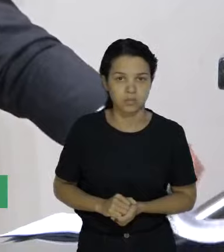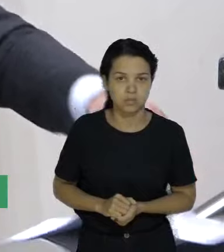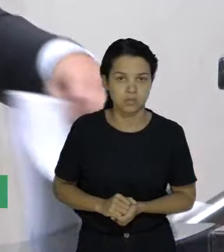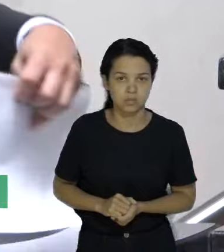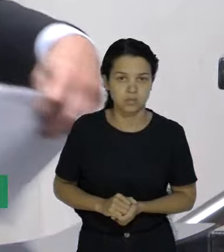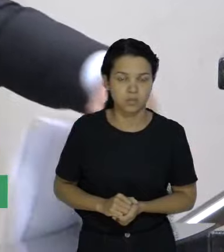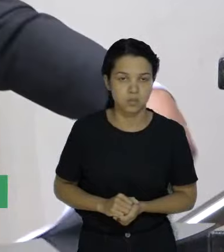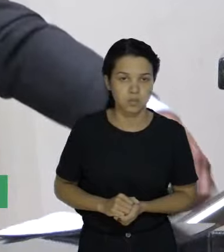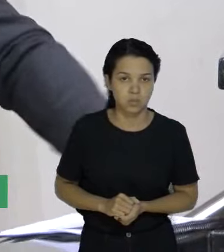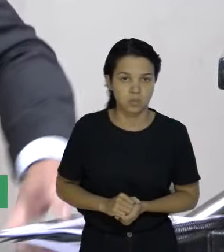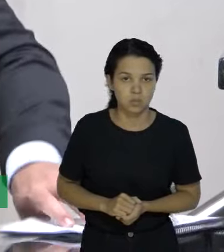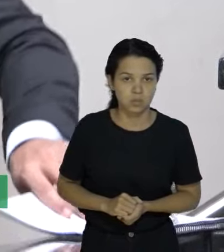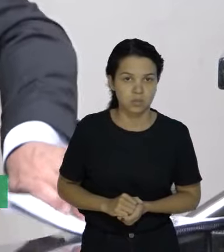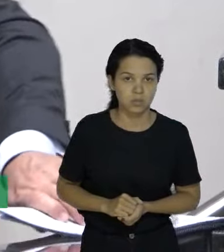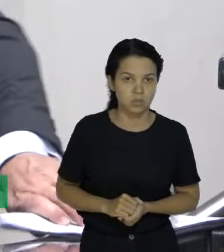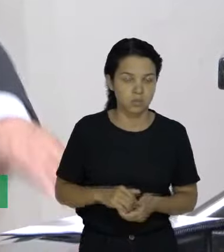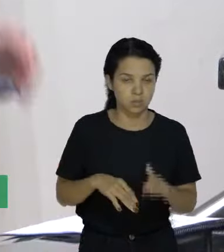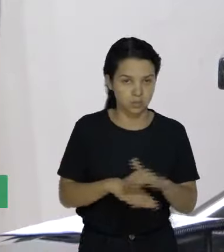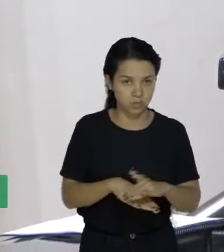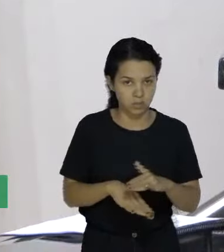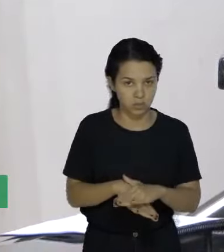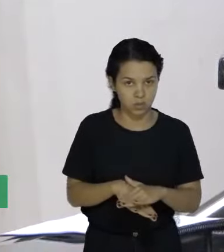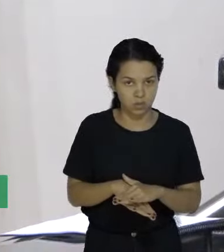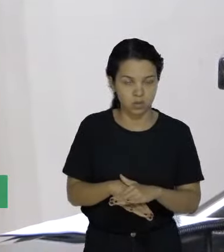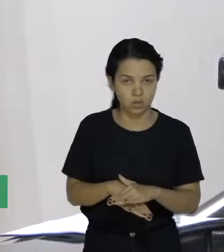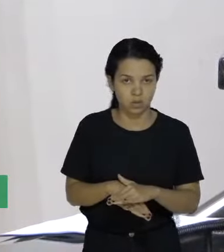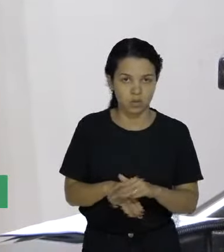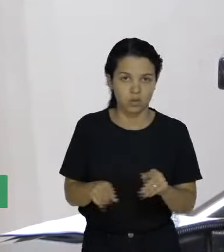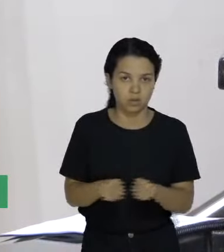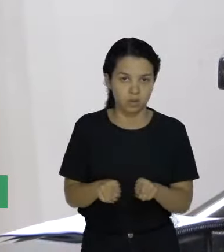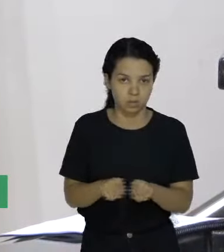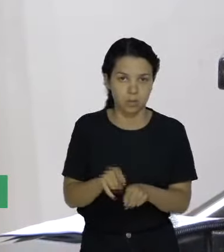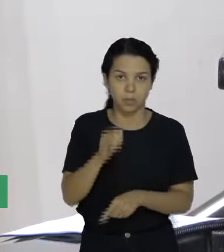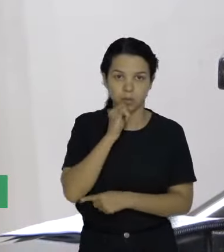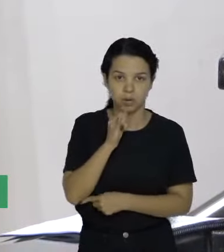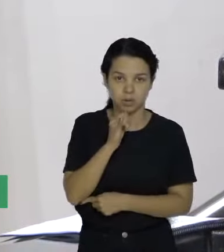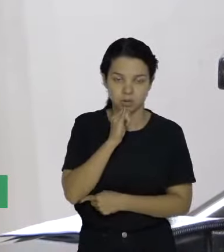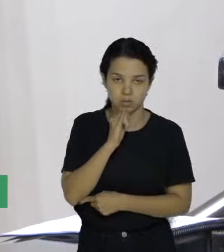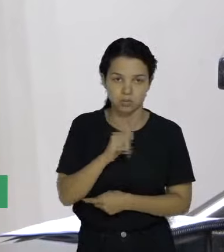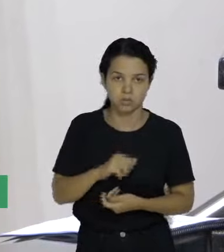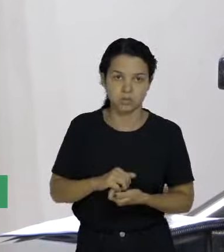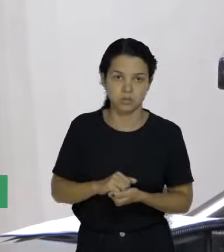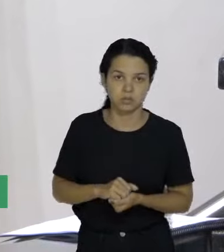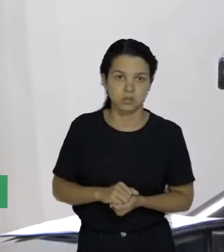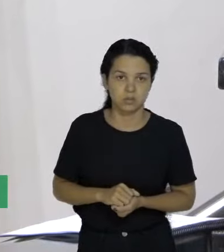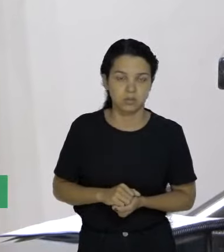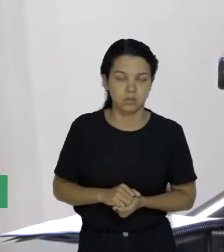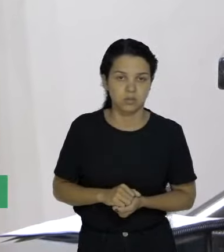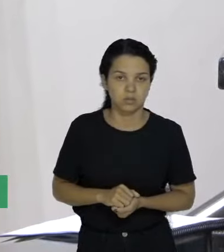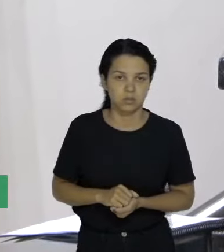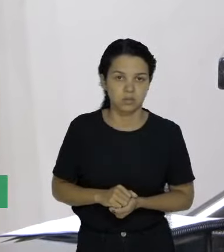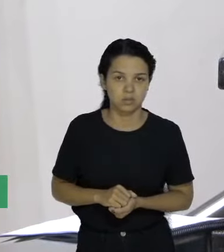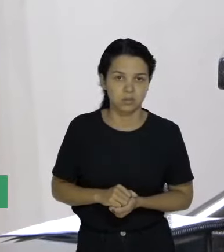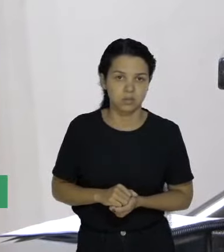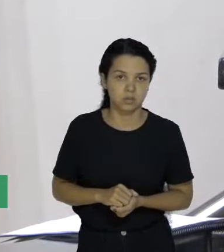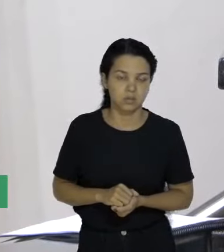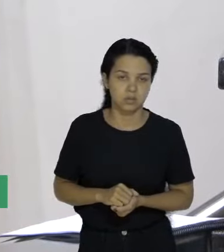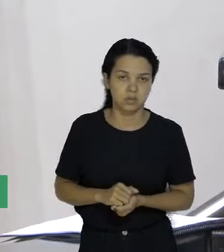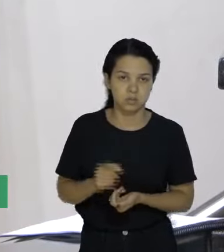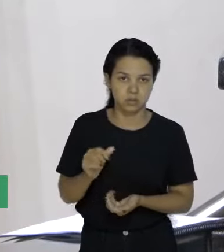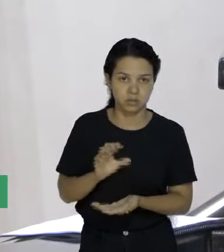de reconstituição de bens lesados por exemplo ele financiou